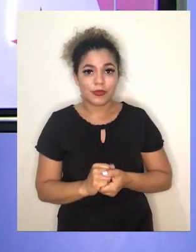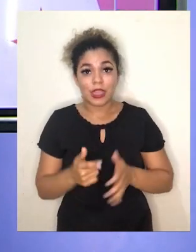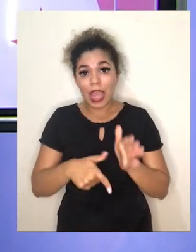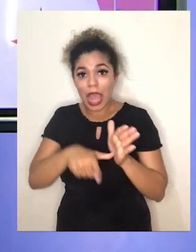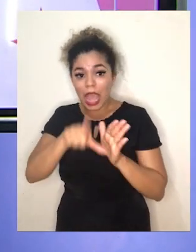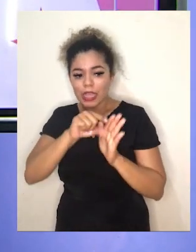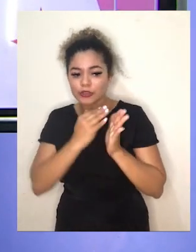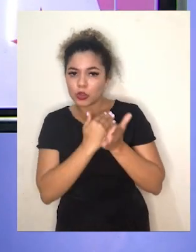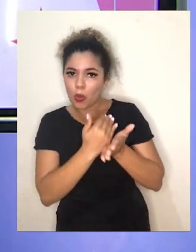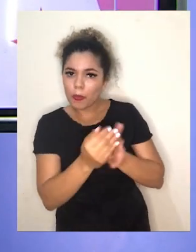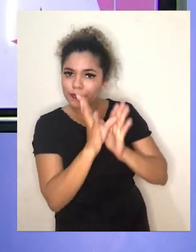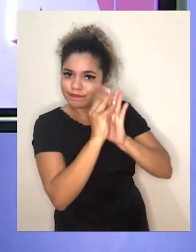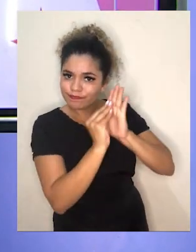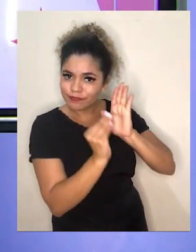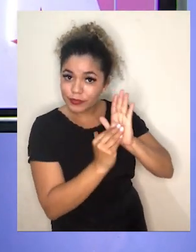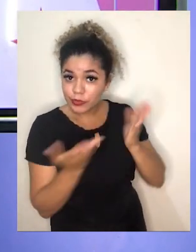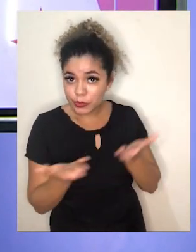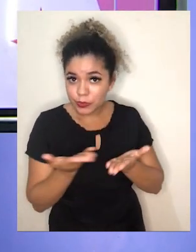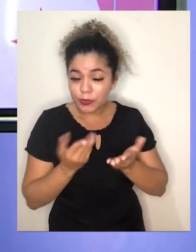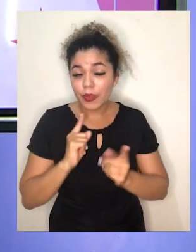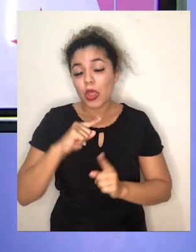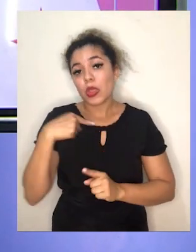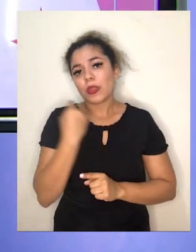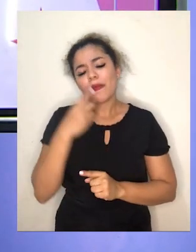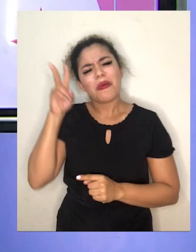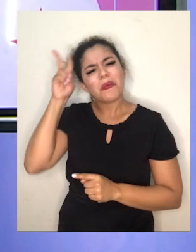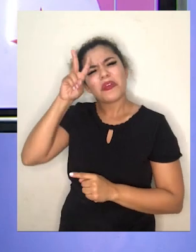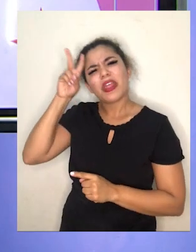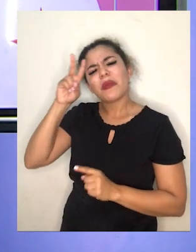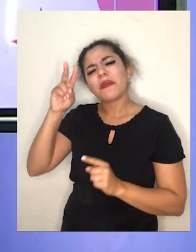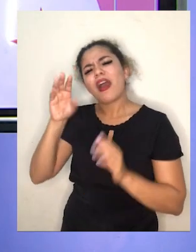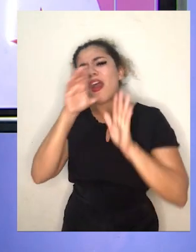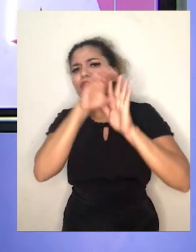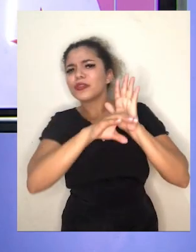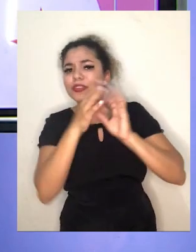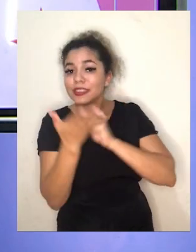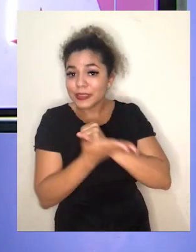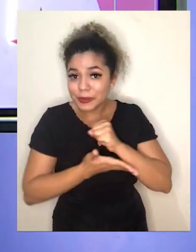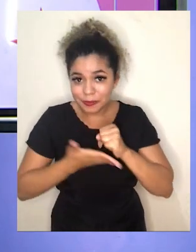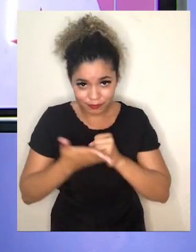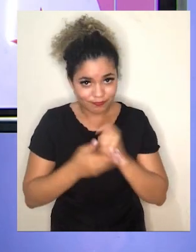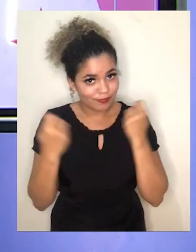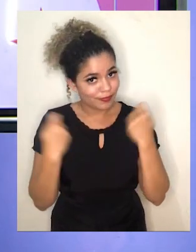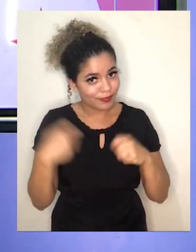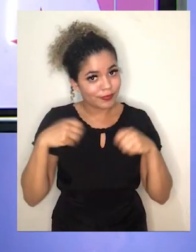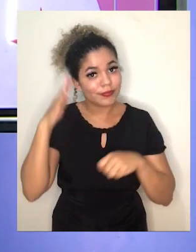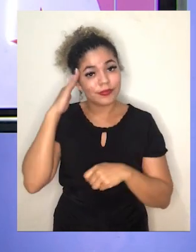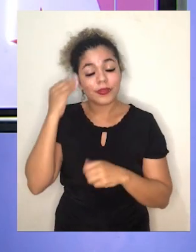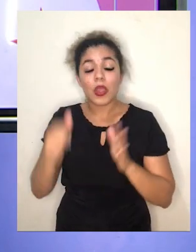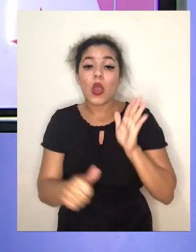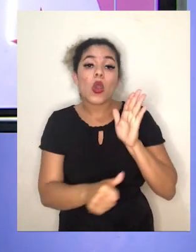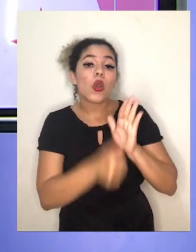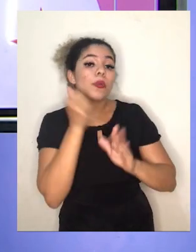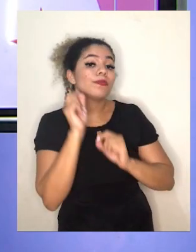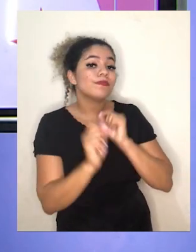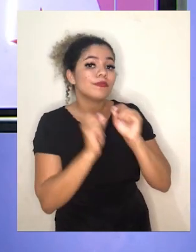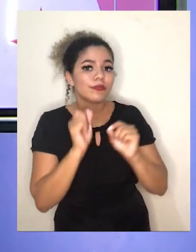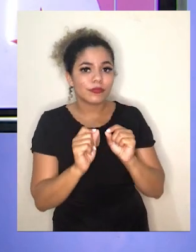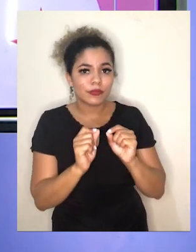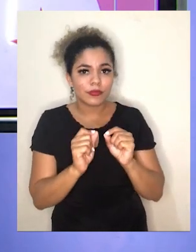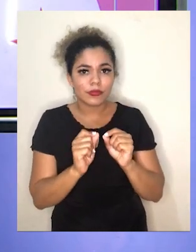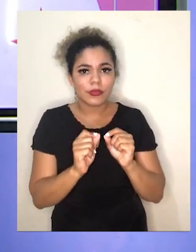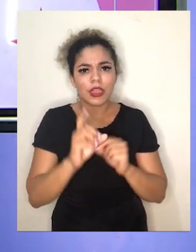Antes de entrar no conteúdo da aula de hoje, nós vamos retomar alguns conceitos básicos, tá bom? E o primeiro conceito é o